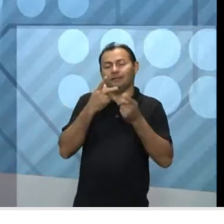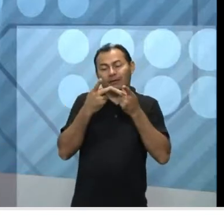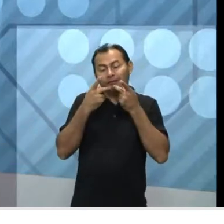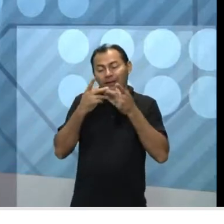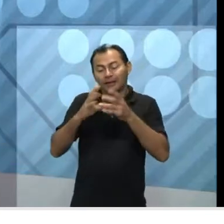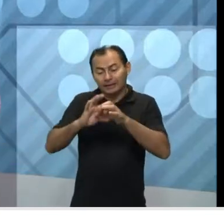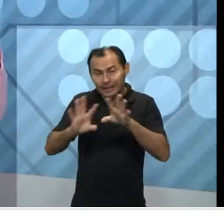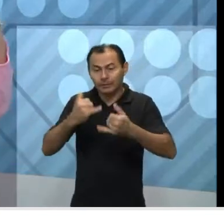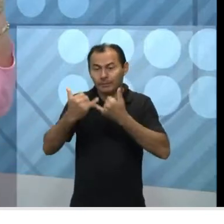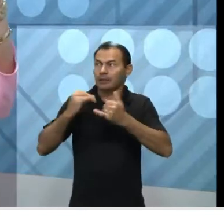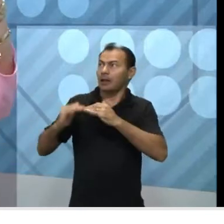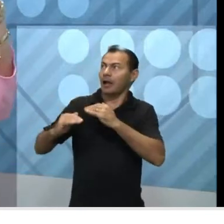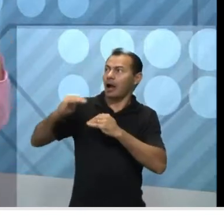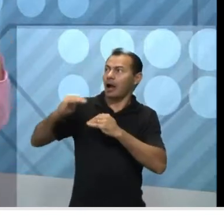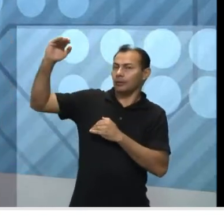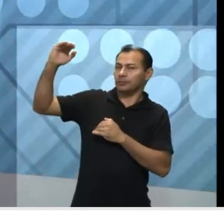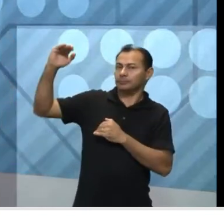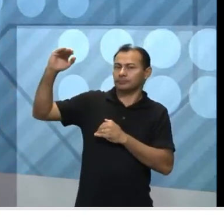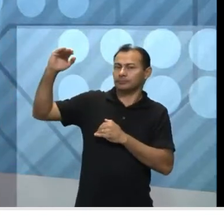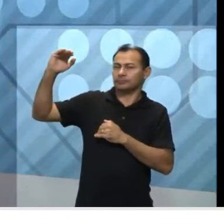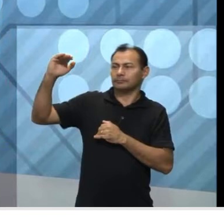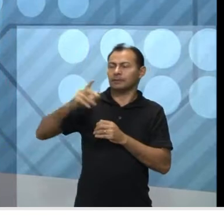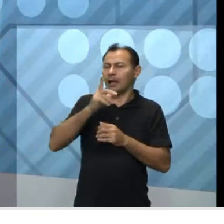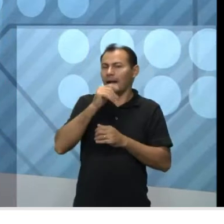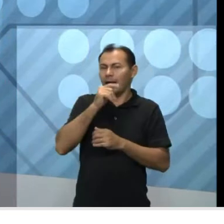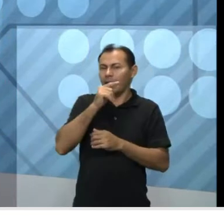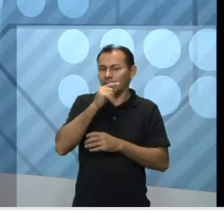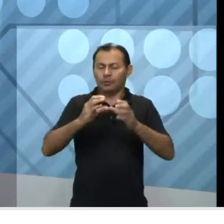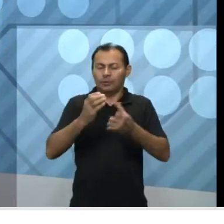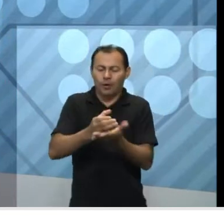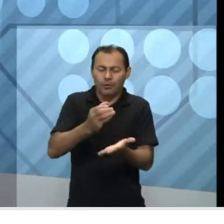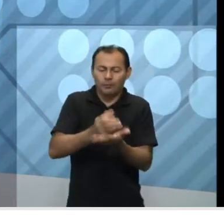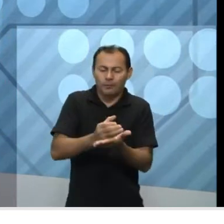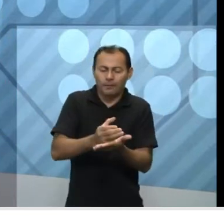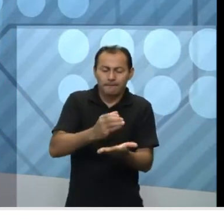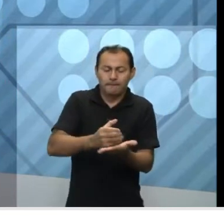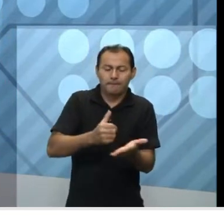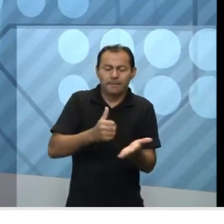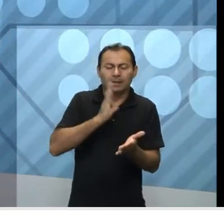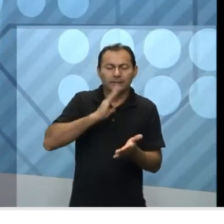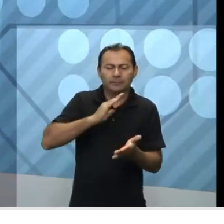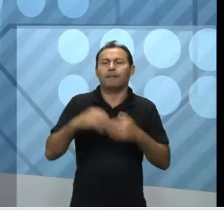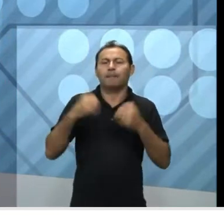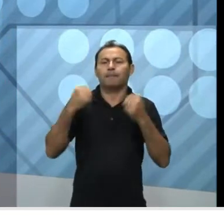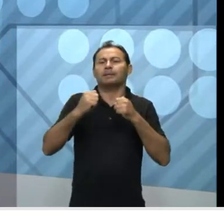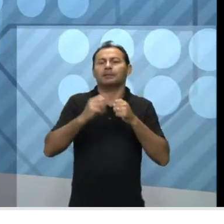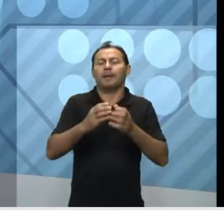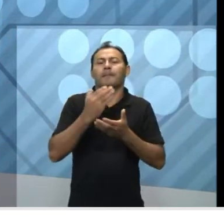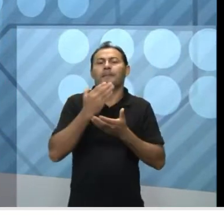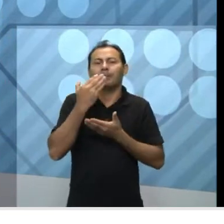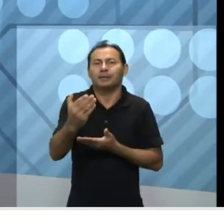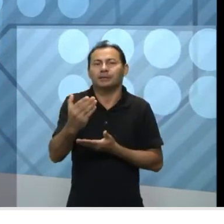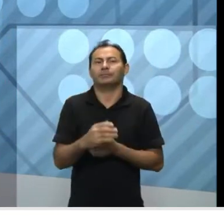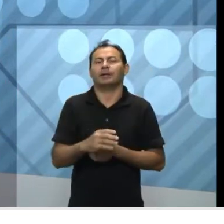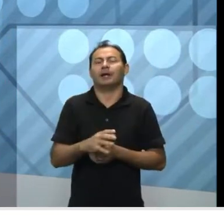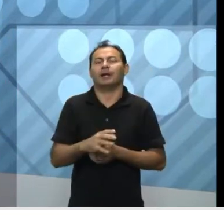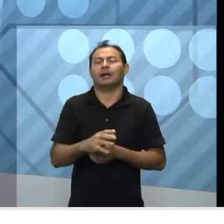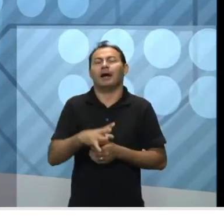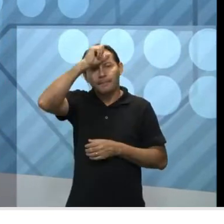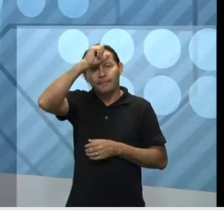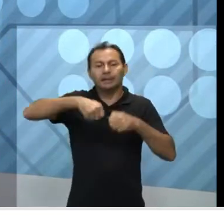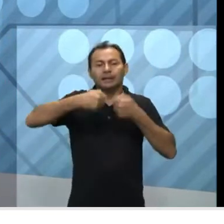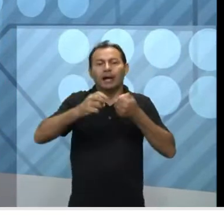alto, tá? A água não deixa no copinho do lado da criança. A criança precisa pedir, ela precisa aprender a nomear. Então, isso